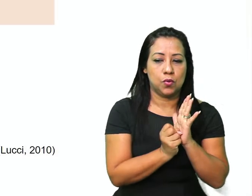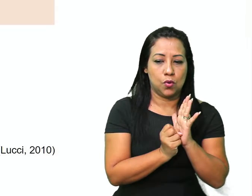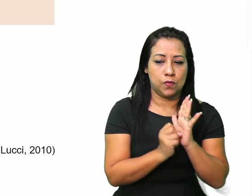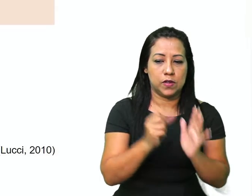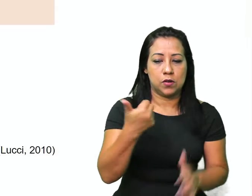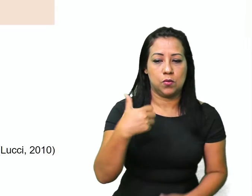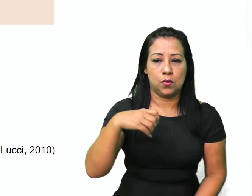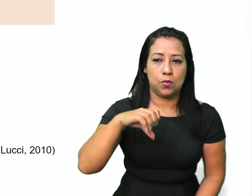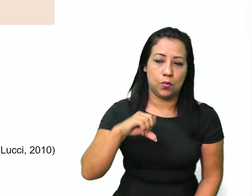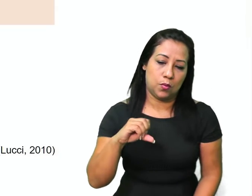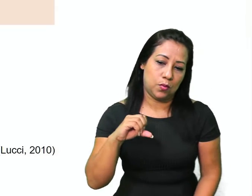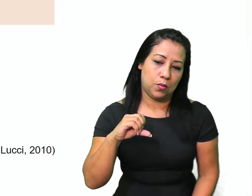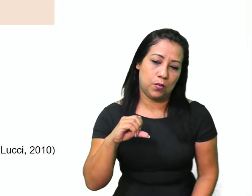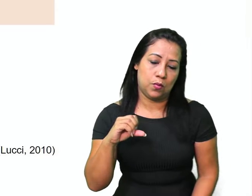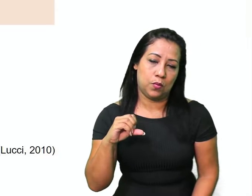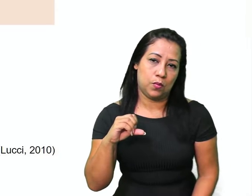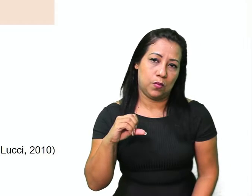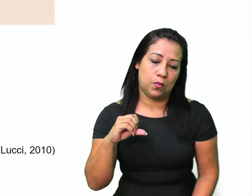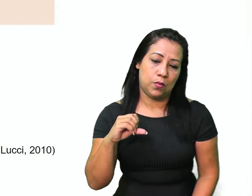XIX,